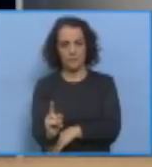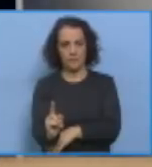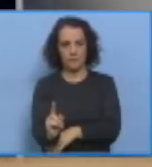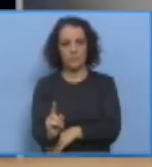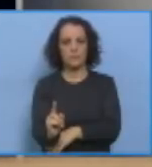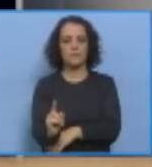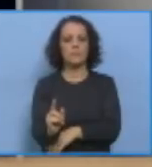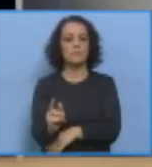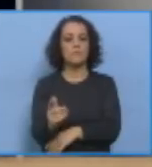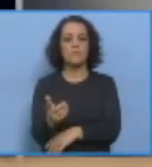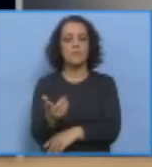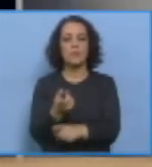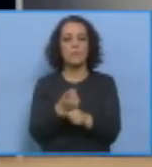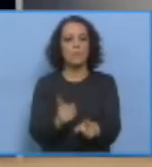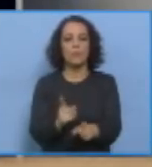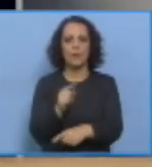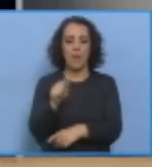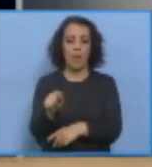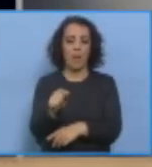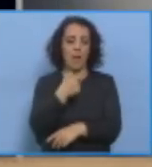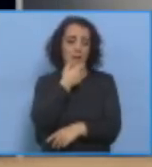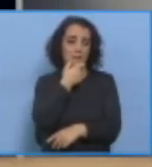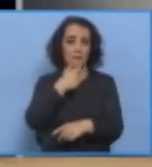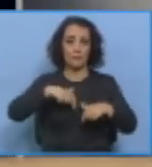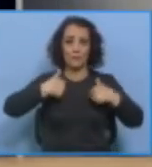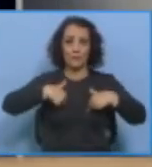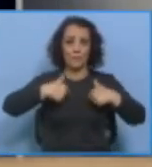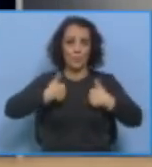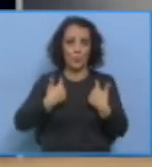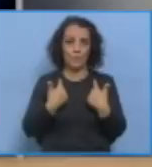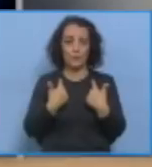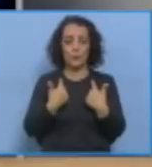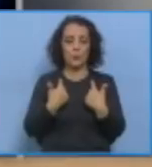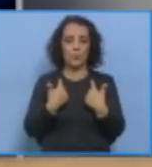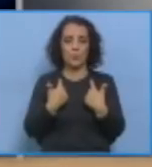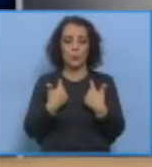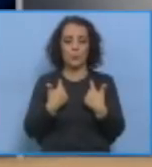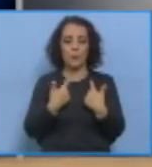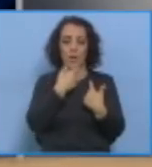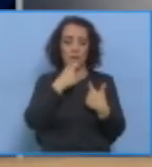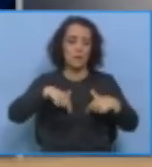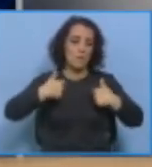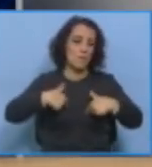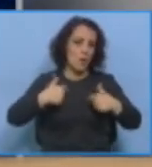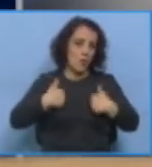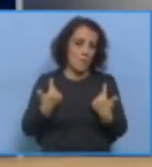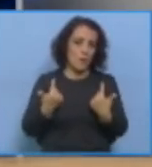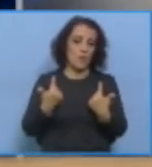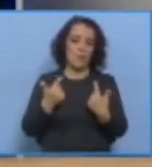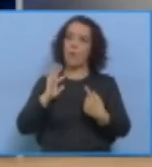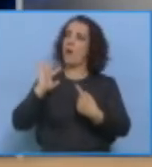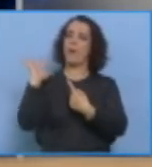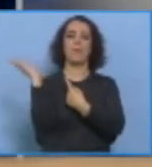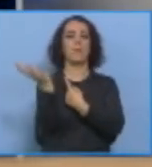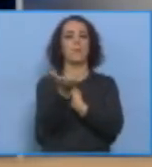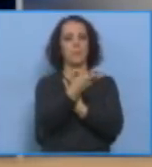posto que são os nossos próprios meios ao alcance, os meios que estão ao nosso alcance